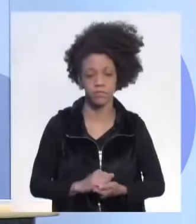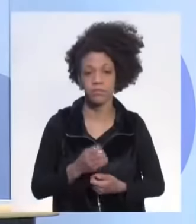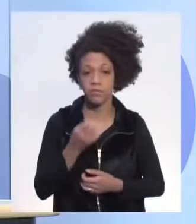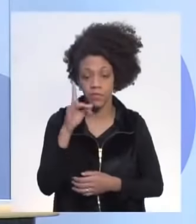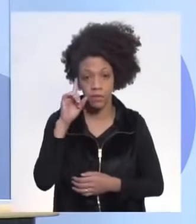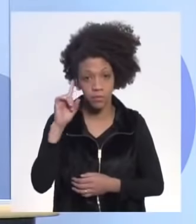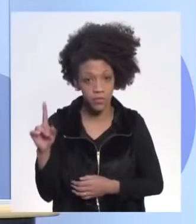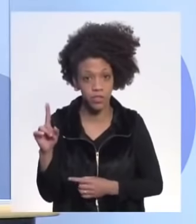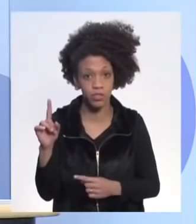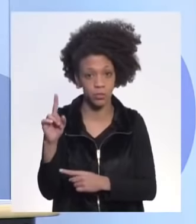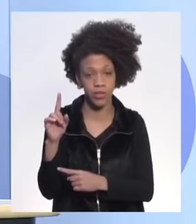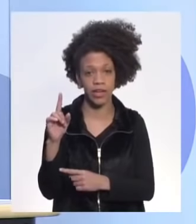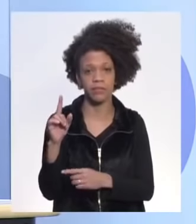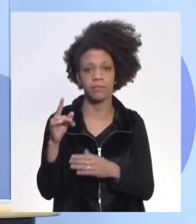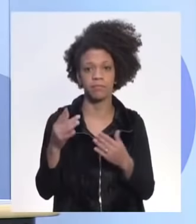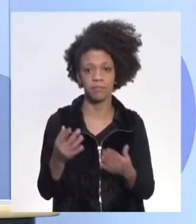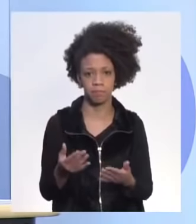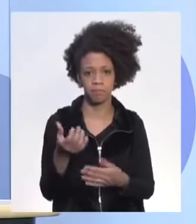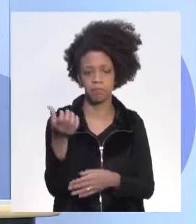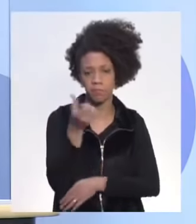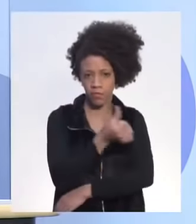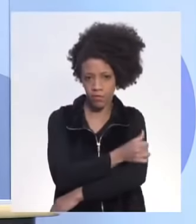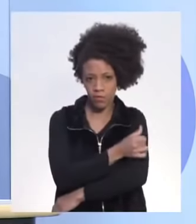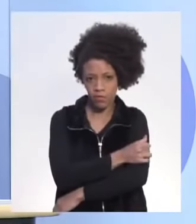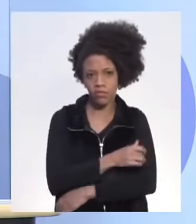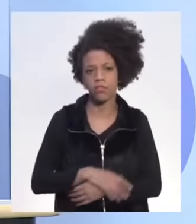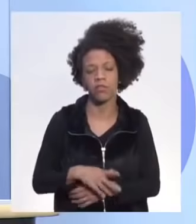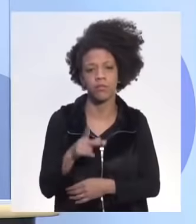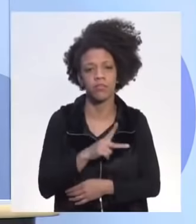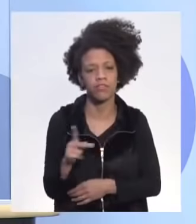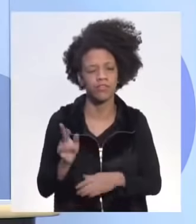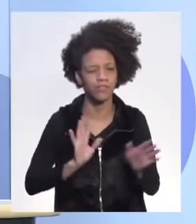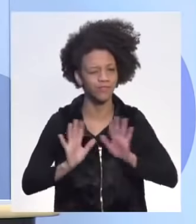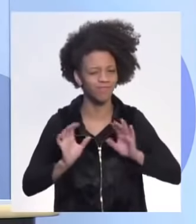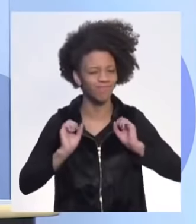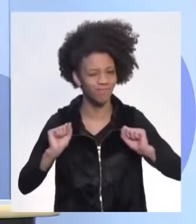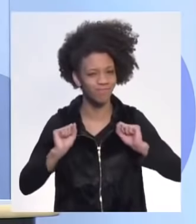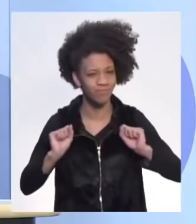Bom dia, sexto ano. Bom dia, professores e alunos. Uhul!